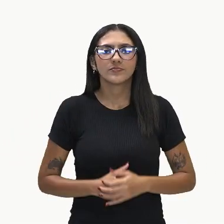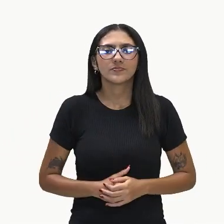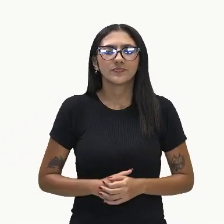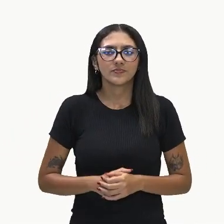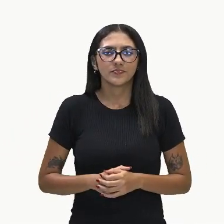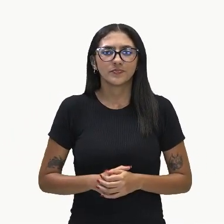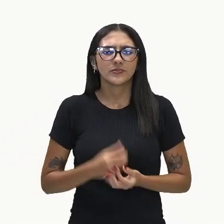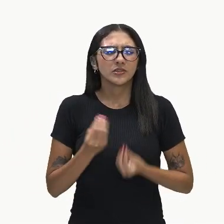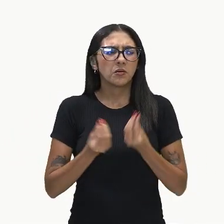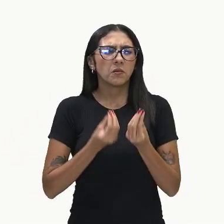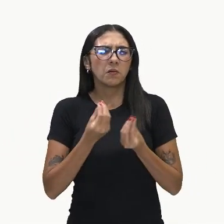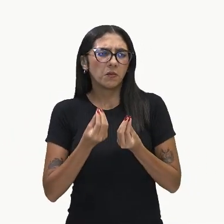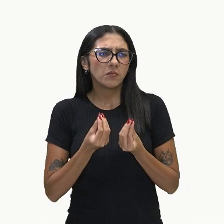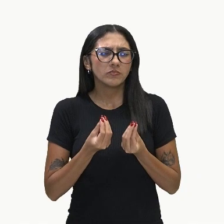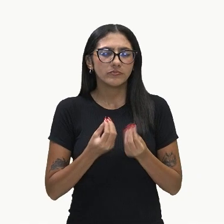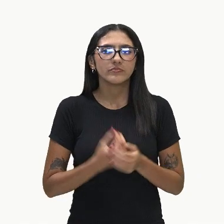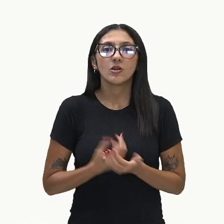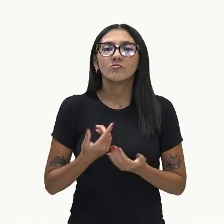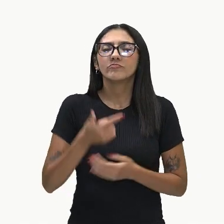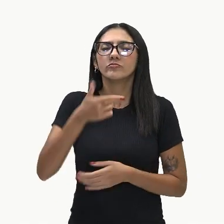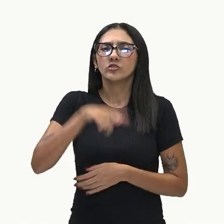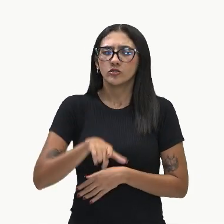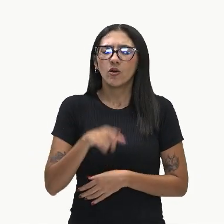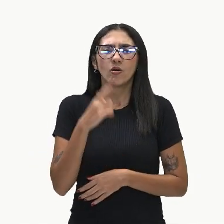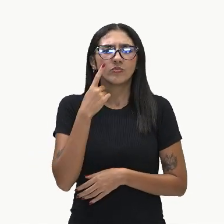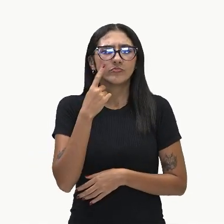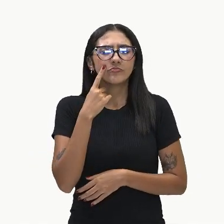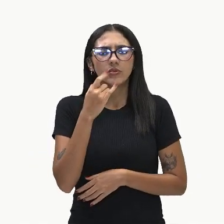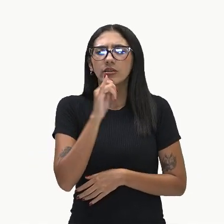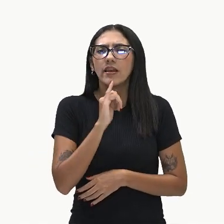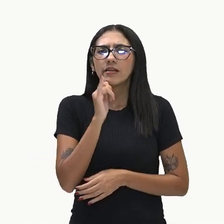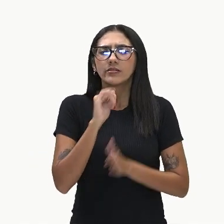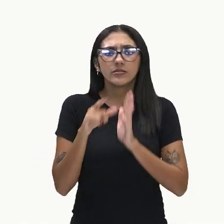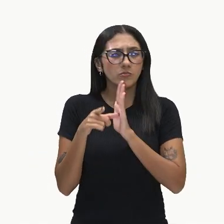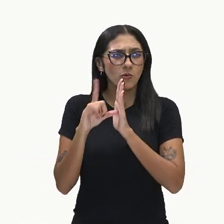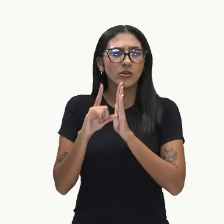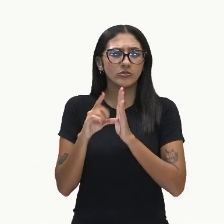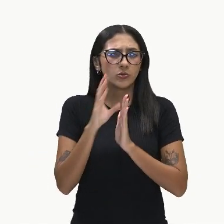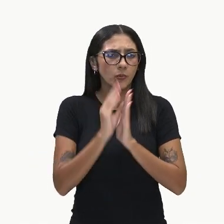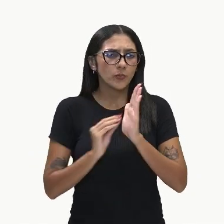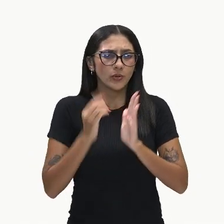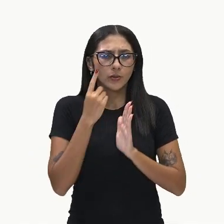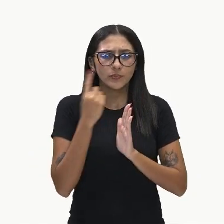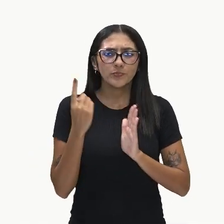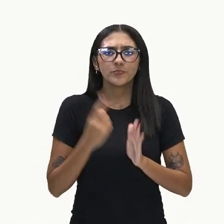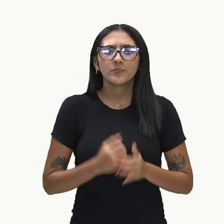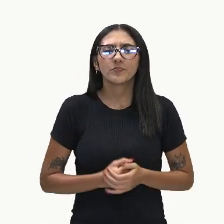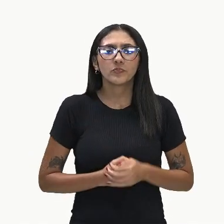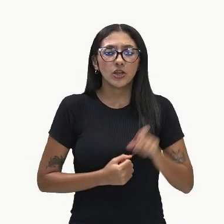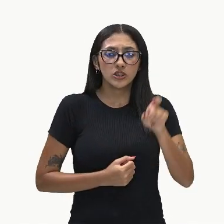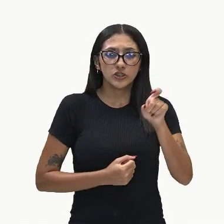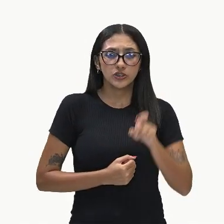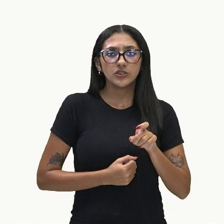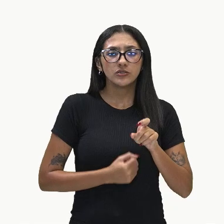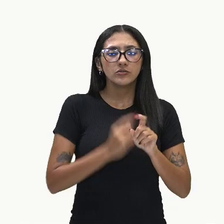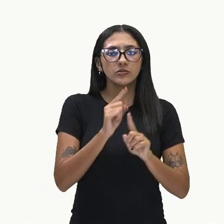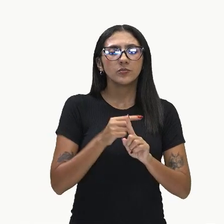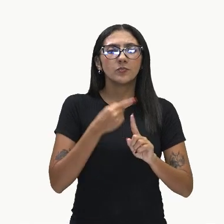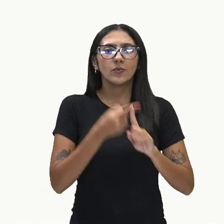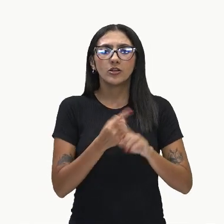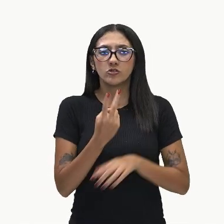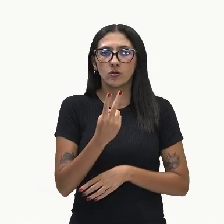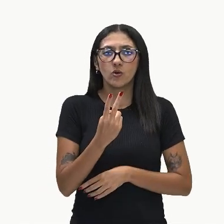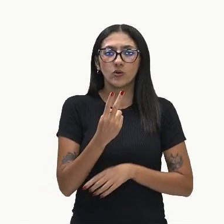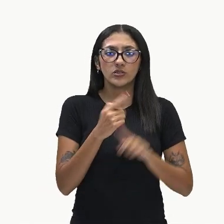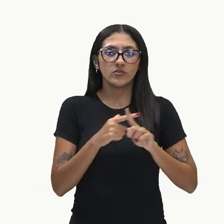Como assim? Vou pegar exatamente o exemplo que a gente acabou de ver aqui. Um número somado com o seu dobro é